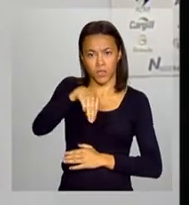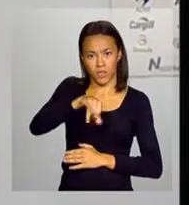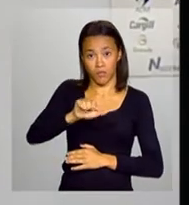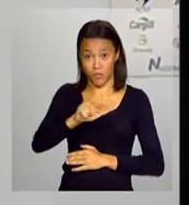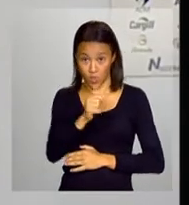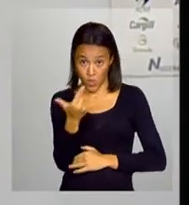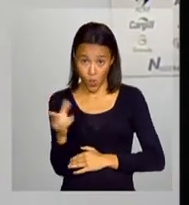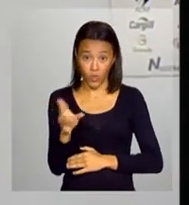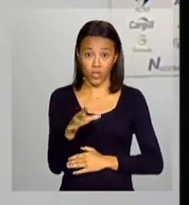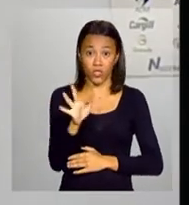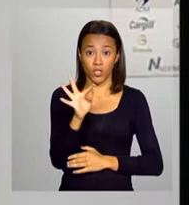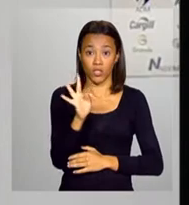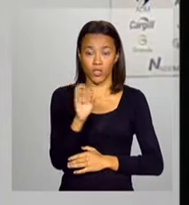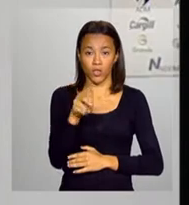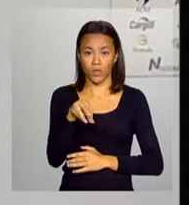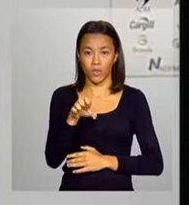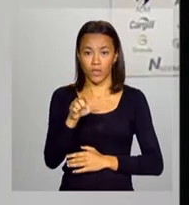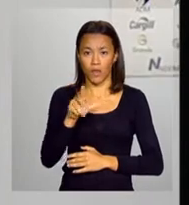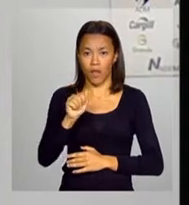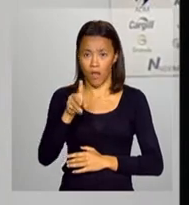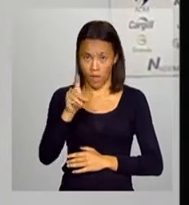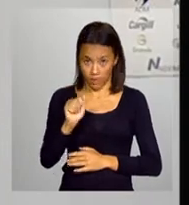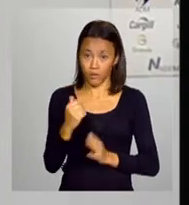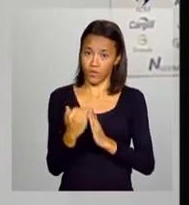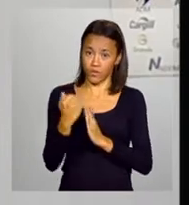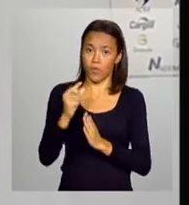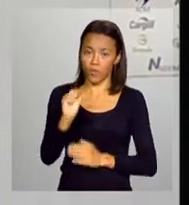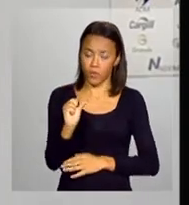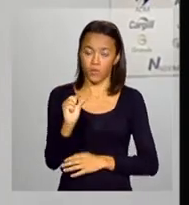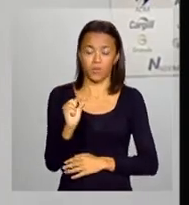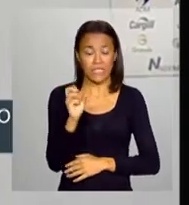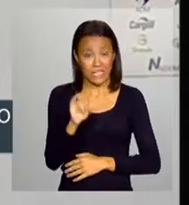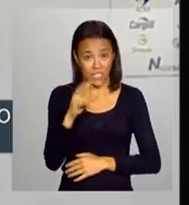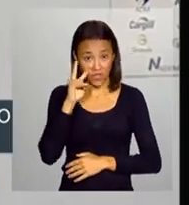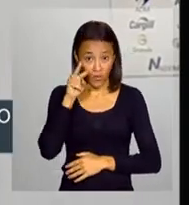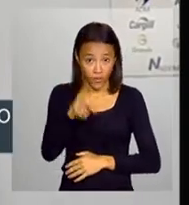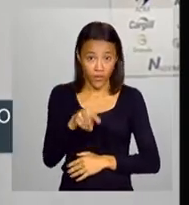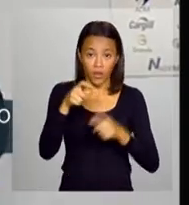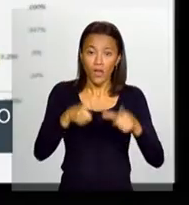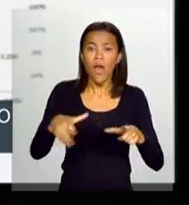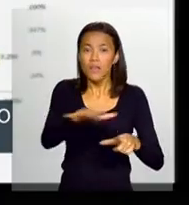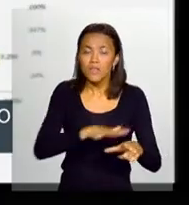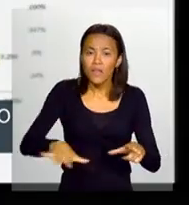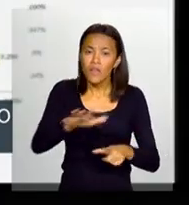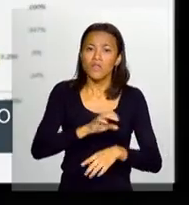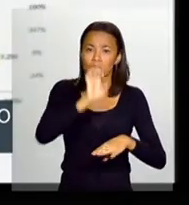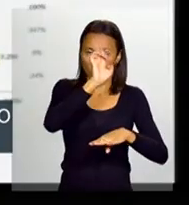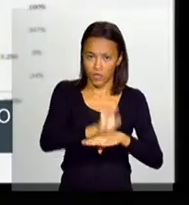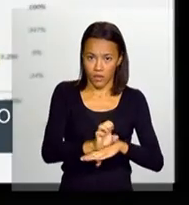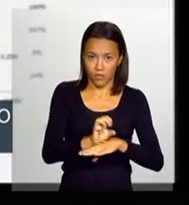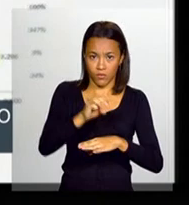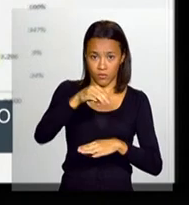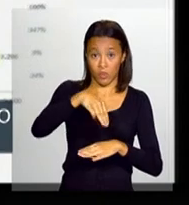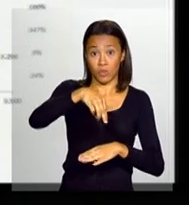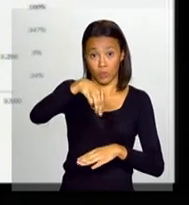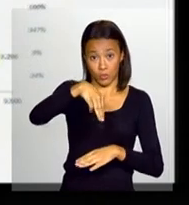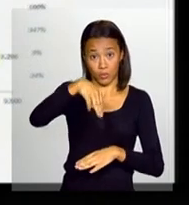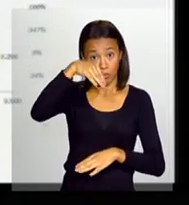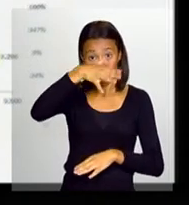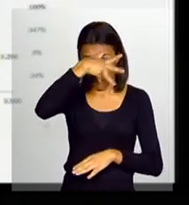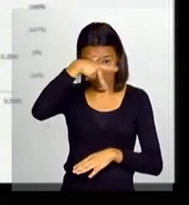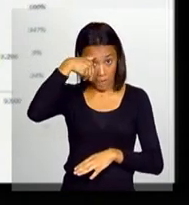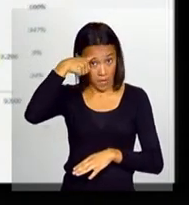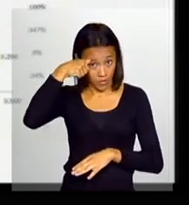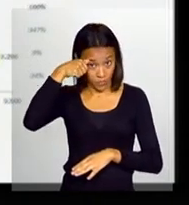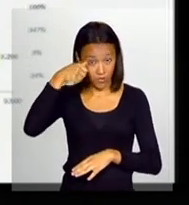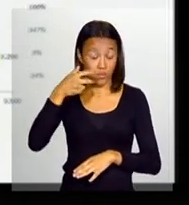em 2012, a participação do Mato Grosso, inclusive, sobe um pouquinho. Se a gente for olhar as áreas do estado do Mato Grosso, onde essa